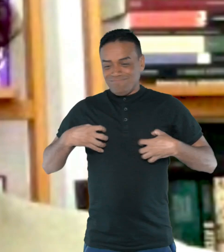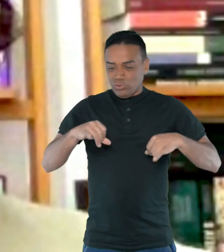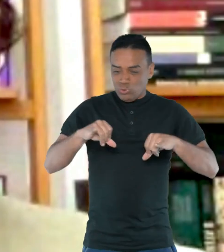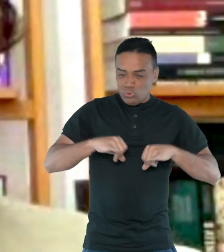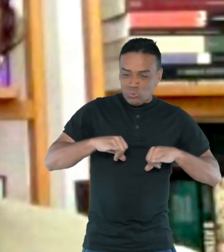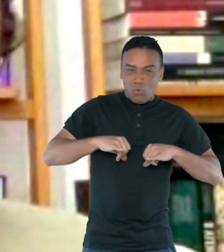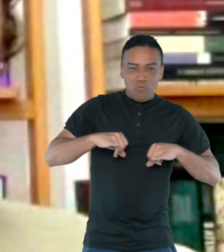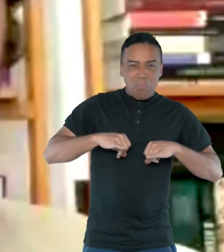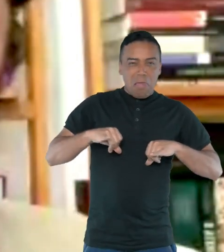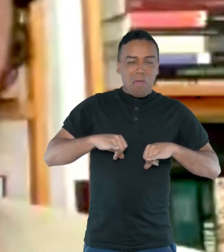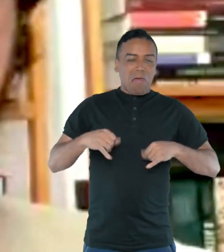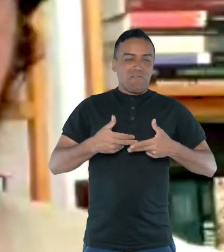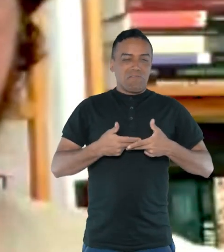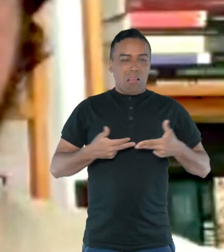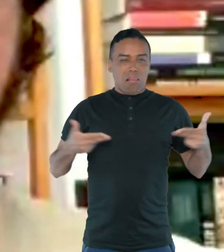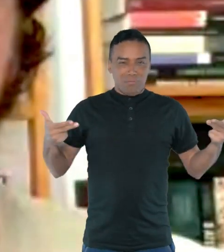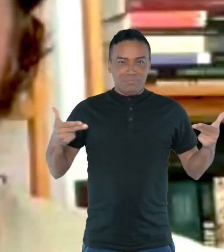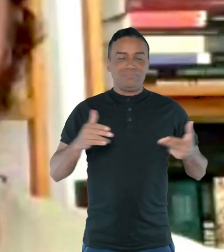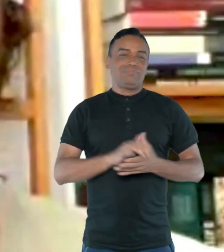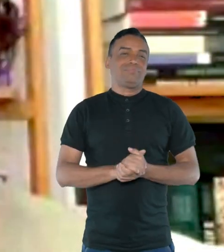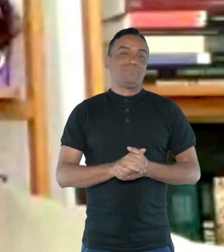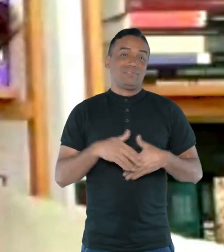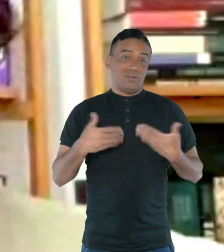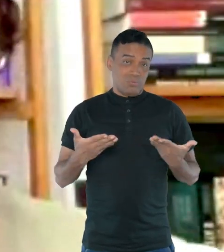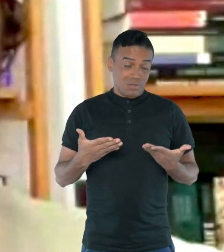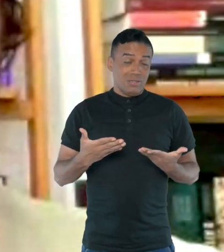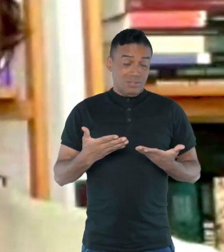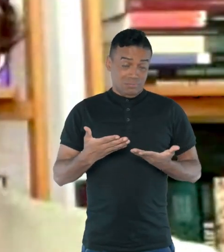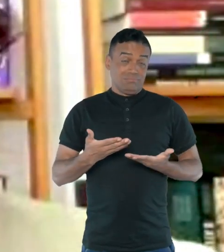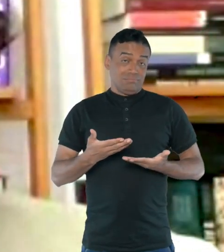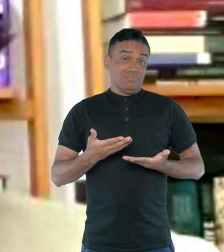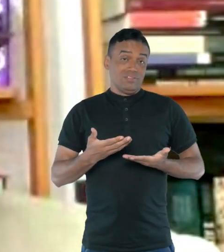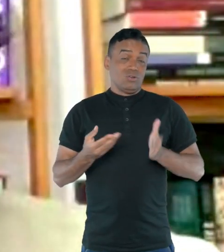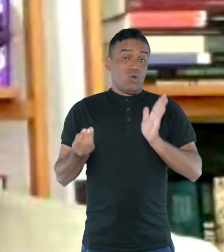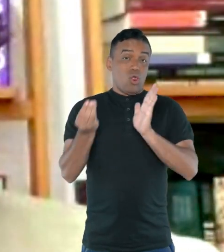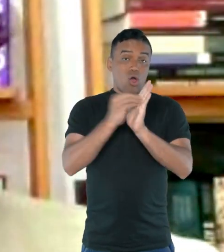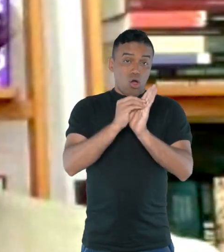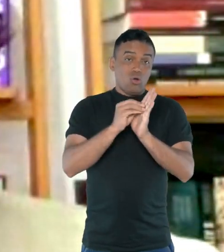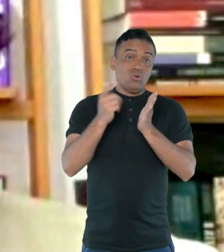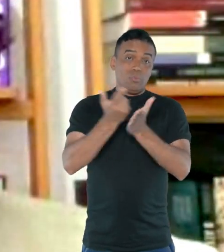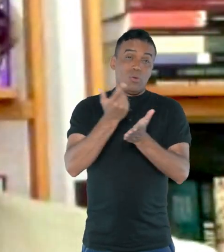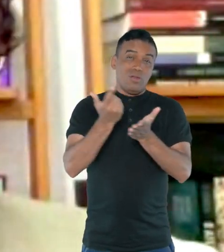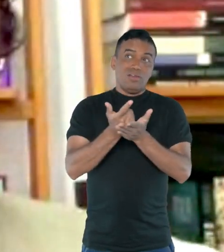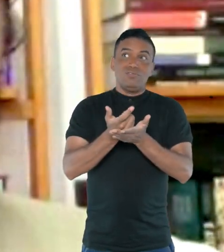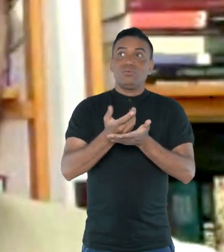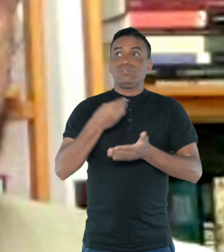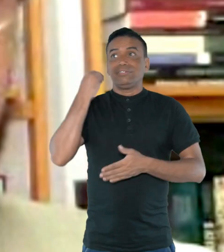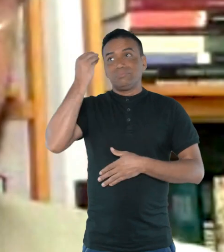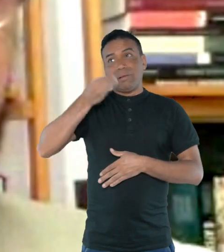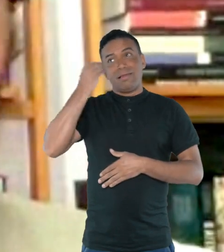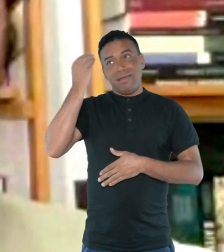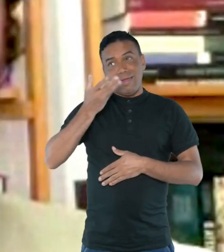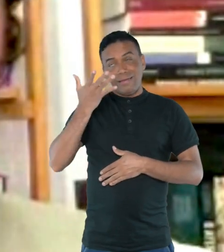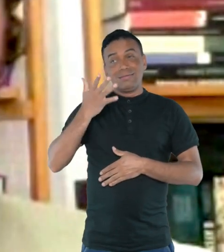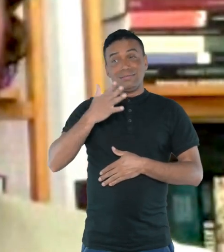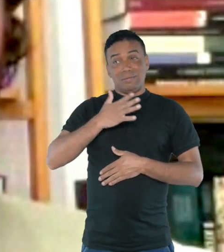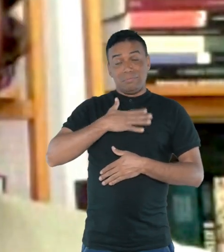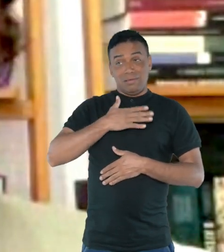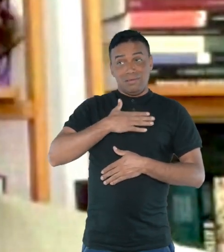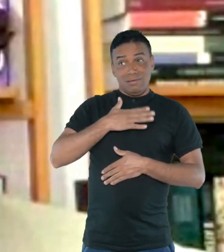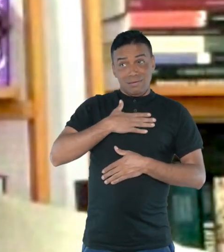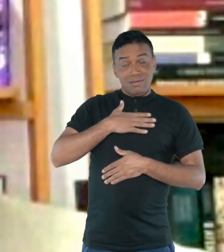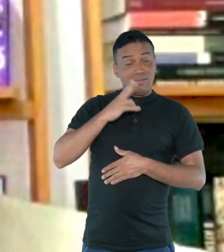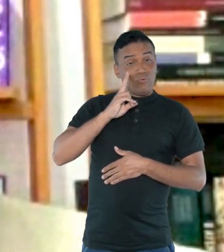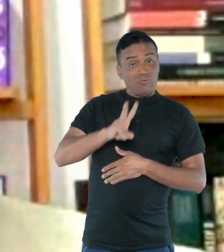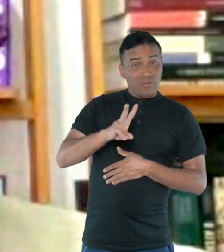misérias. Então, é sim um trabalho que traz muito de mim em relação ao que eu penso, em relação ao que eu vi, em